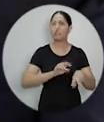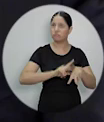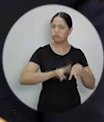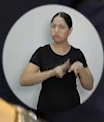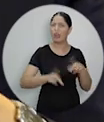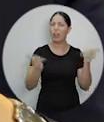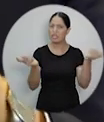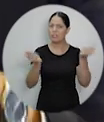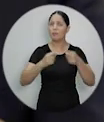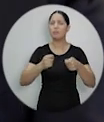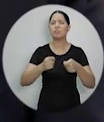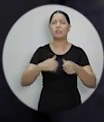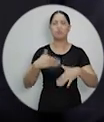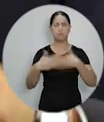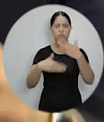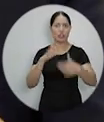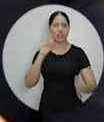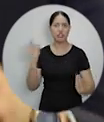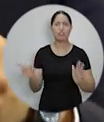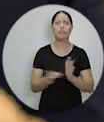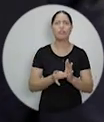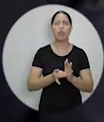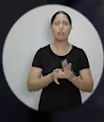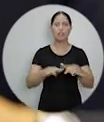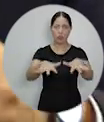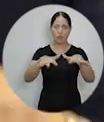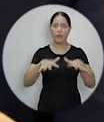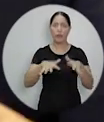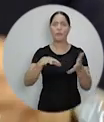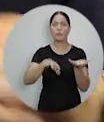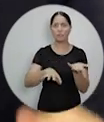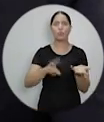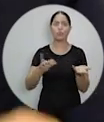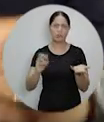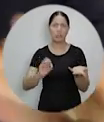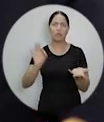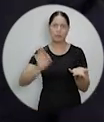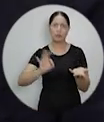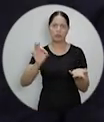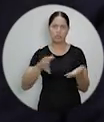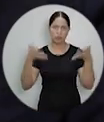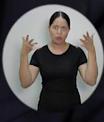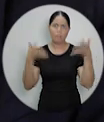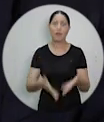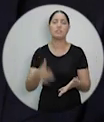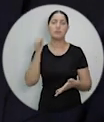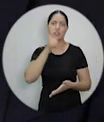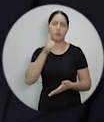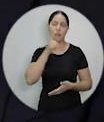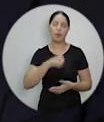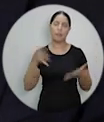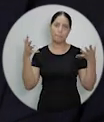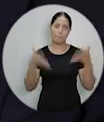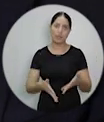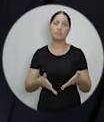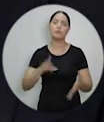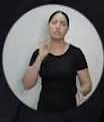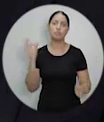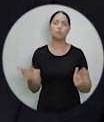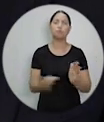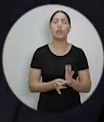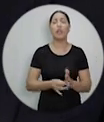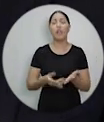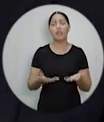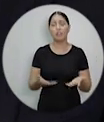efetividade, ou seja, nós teríamos, de fato, um parlamento com respeito aos 30% de participação das mulheres. O